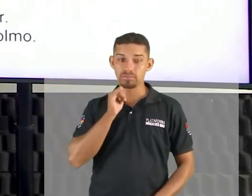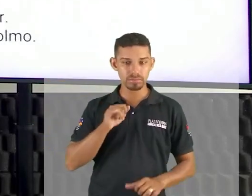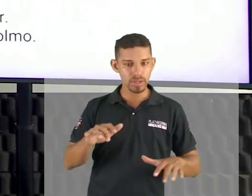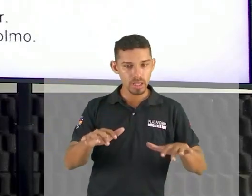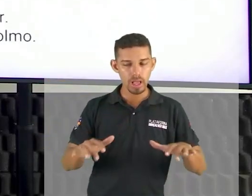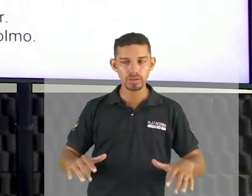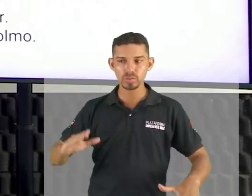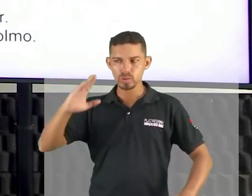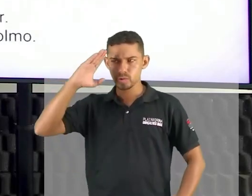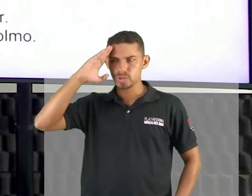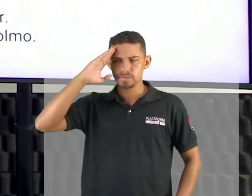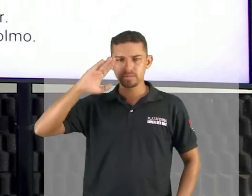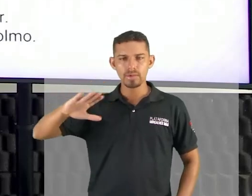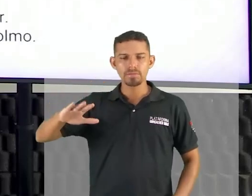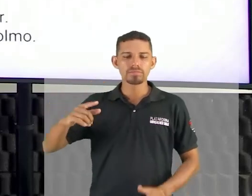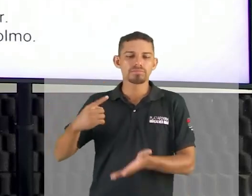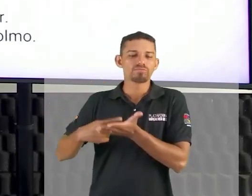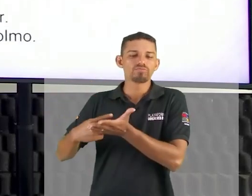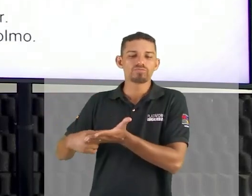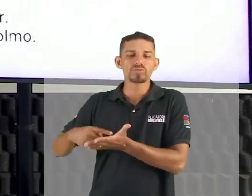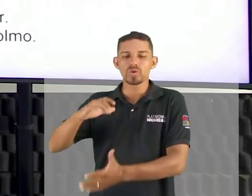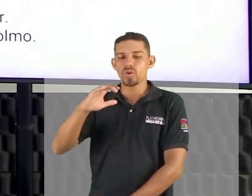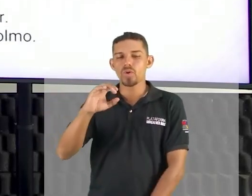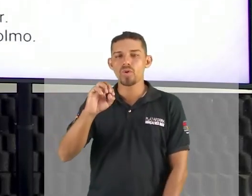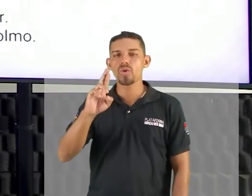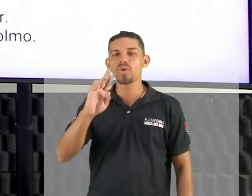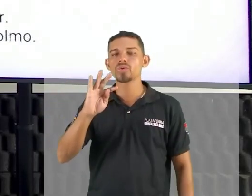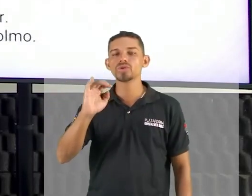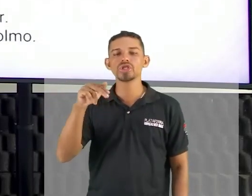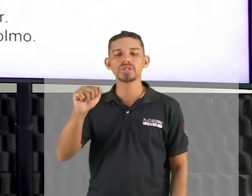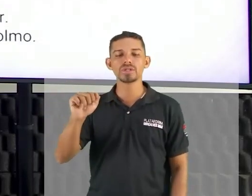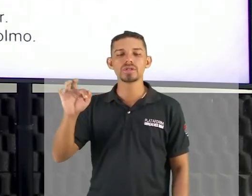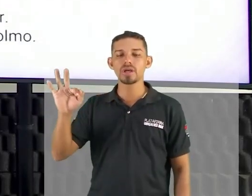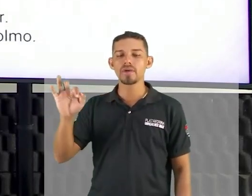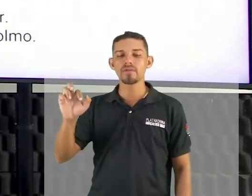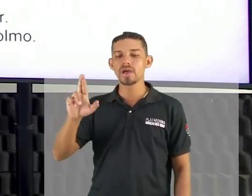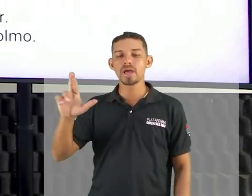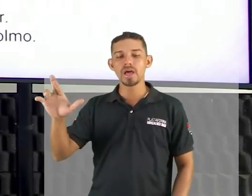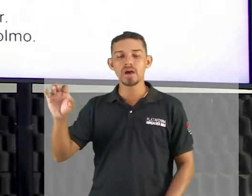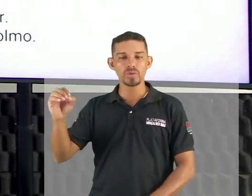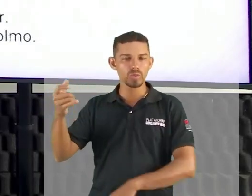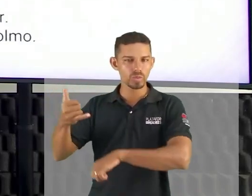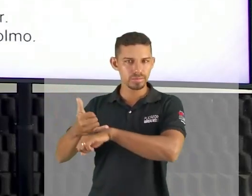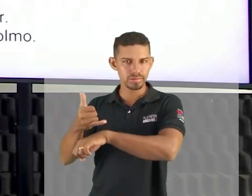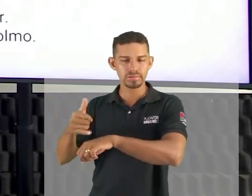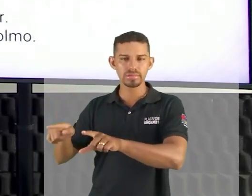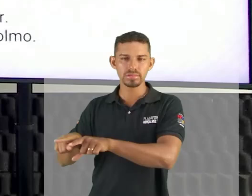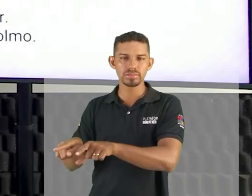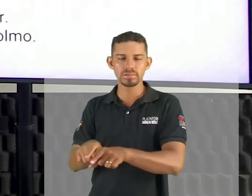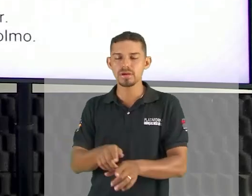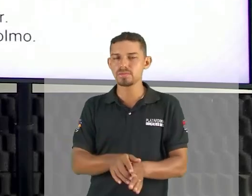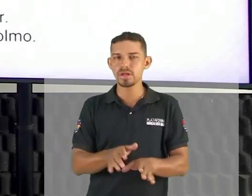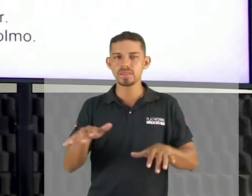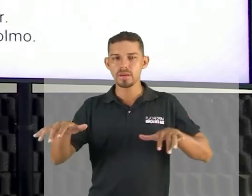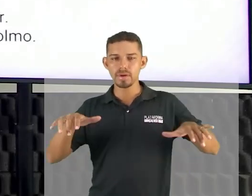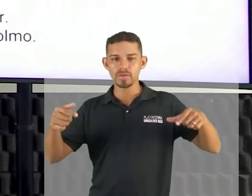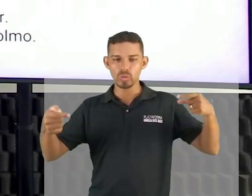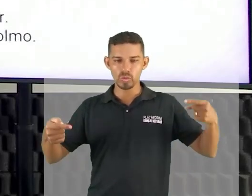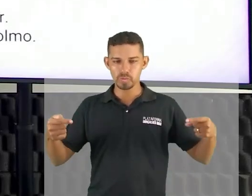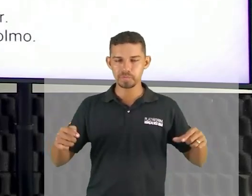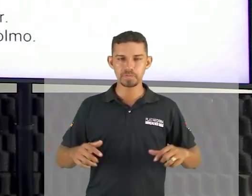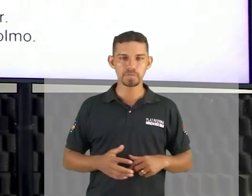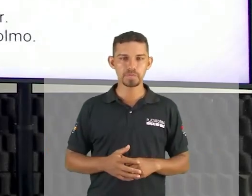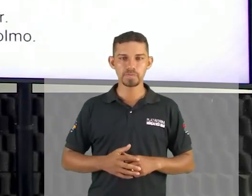mas alianças militares, você está tratando exatamente dessa cortina de ferro que é erguida entre esses dois blocos antagônicos.